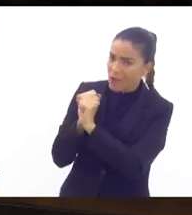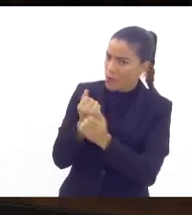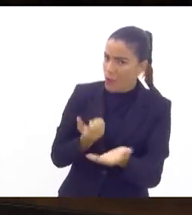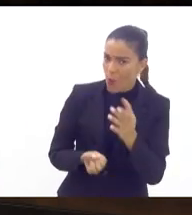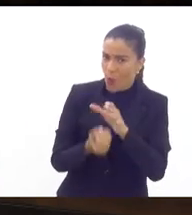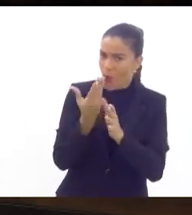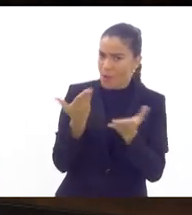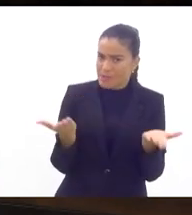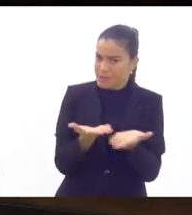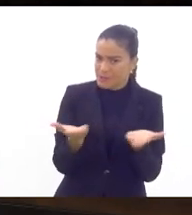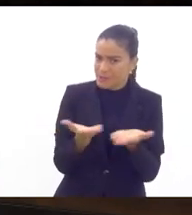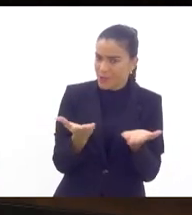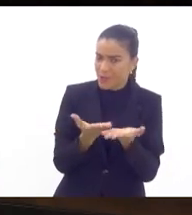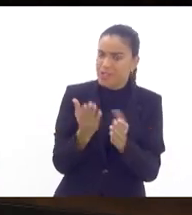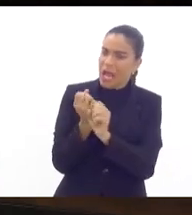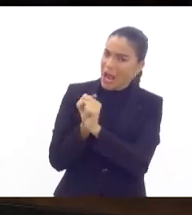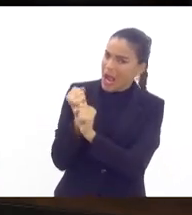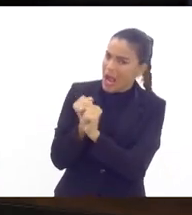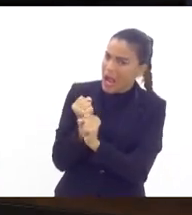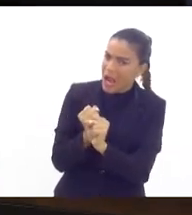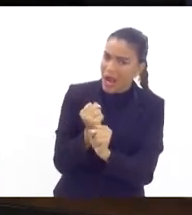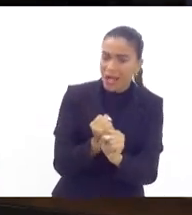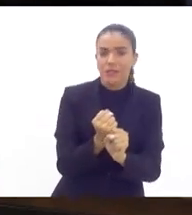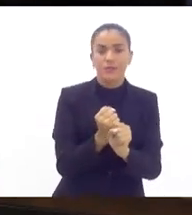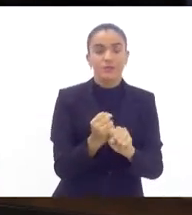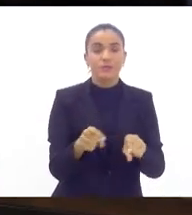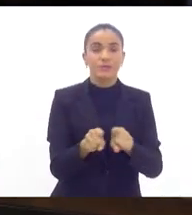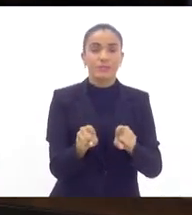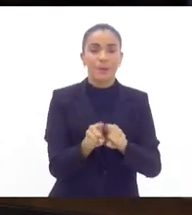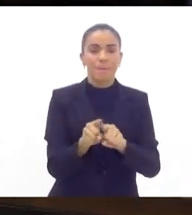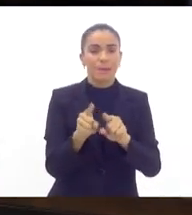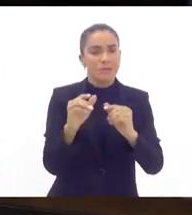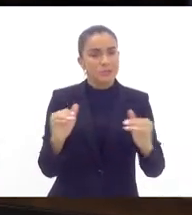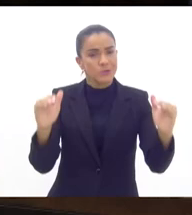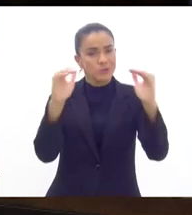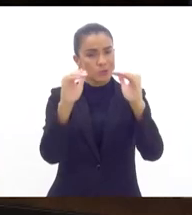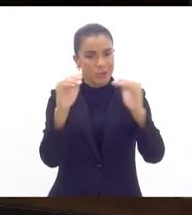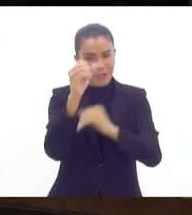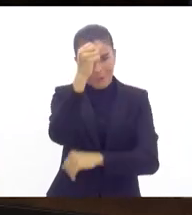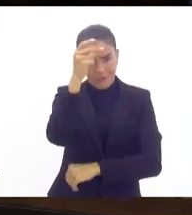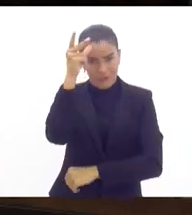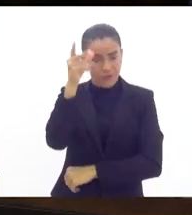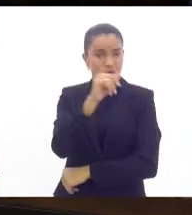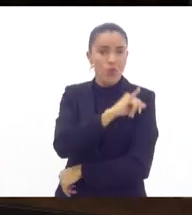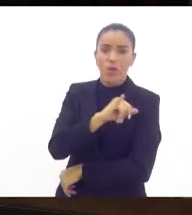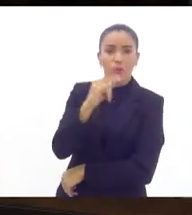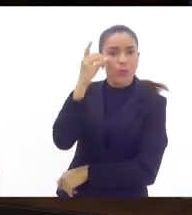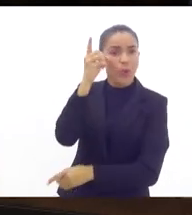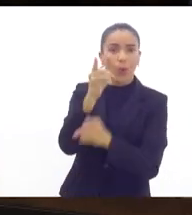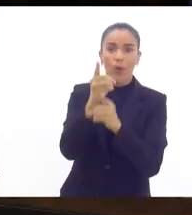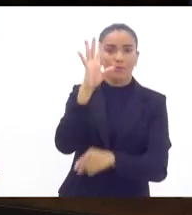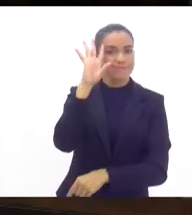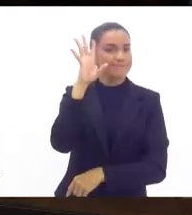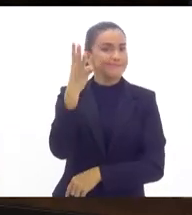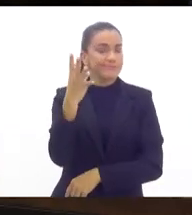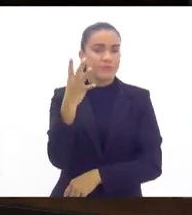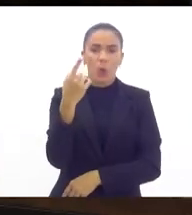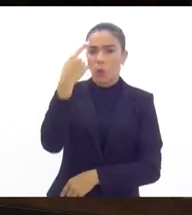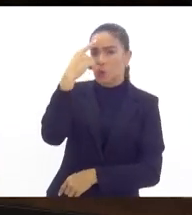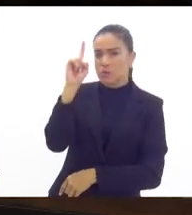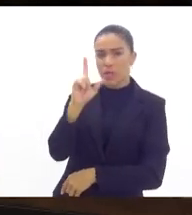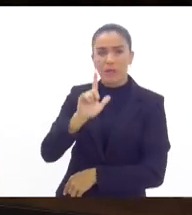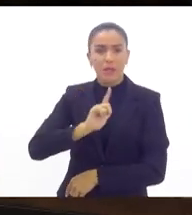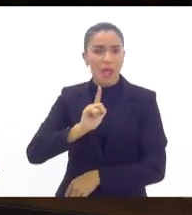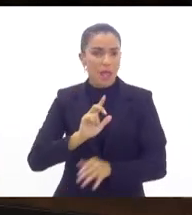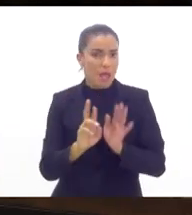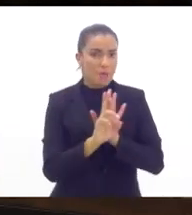agora e as autoridades da Prefeitura do Rio de Janeiro não encontram uma solução para isso eu não sei se temos aqui